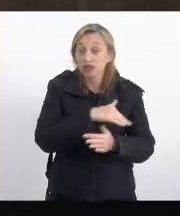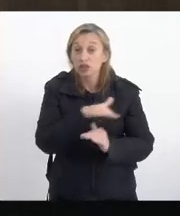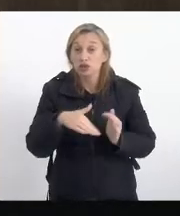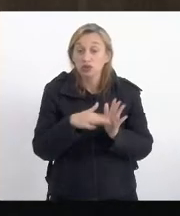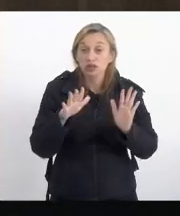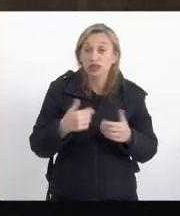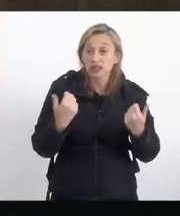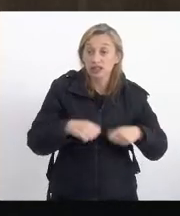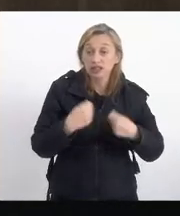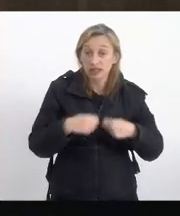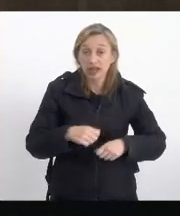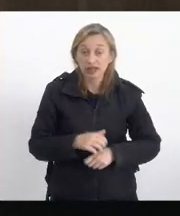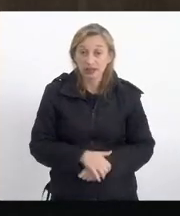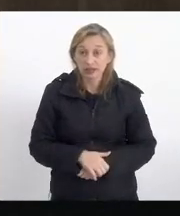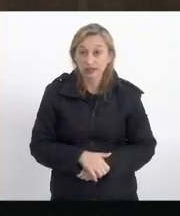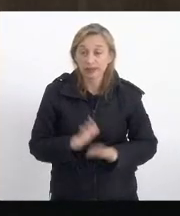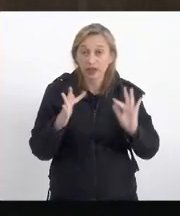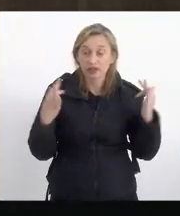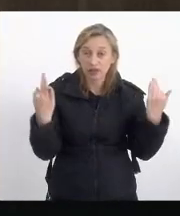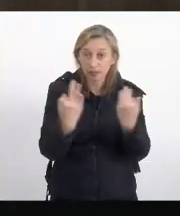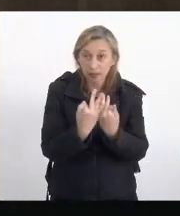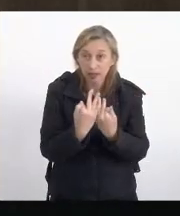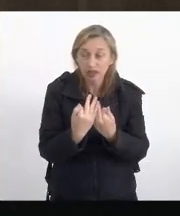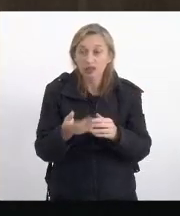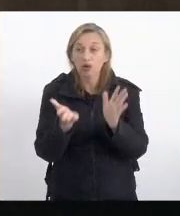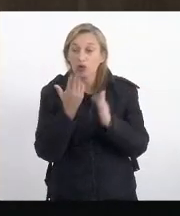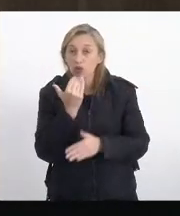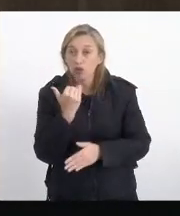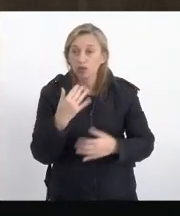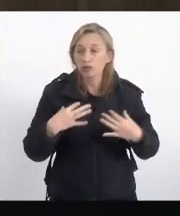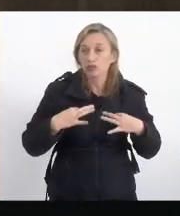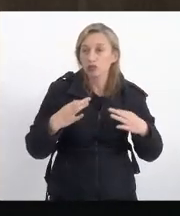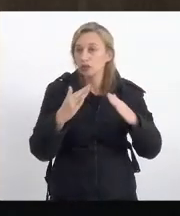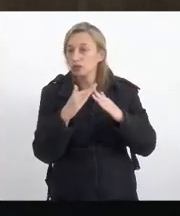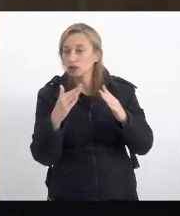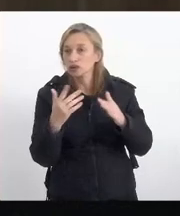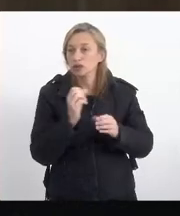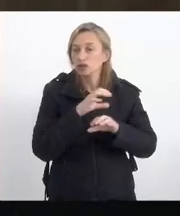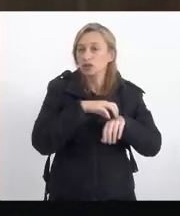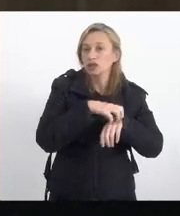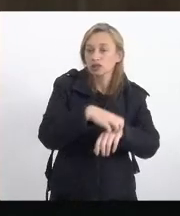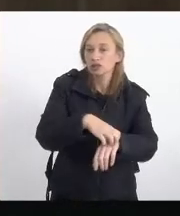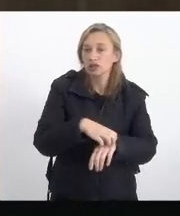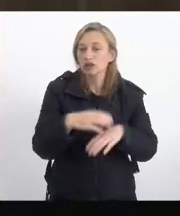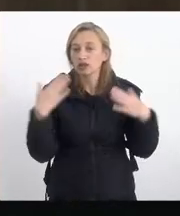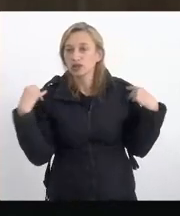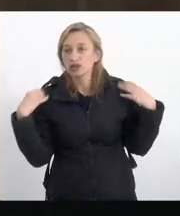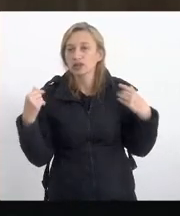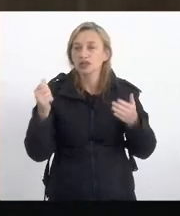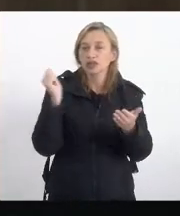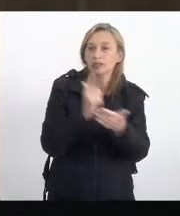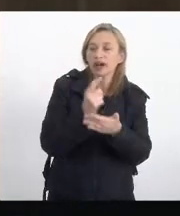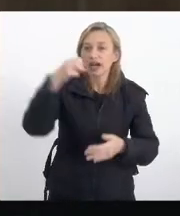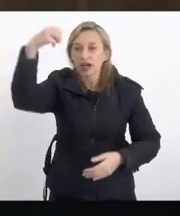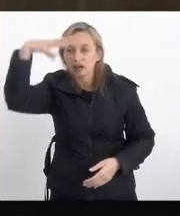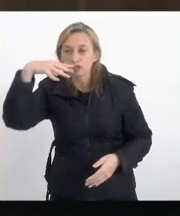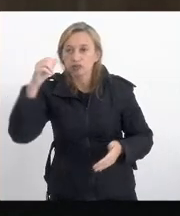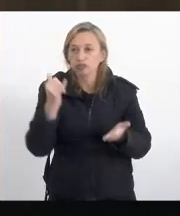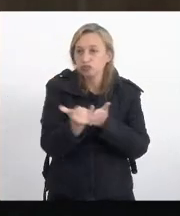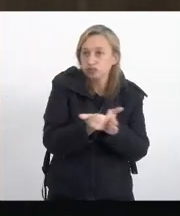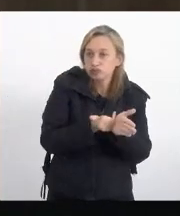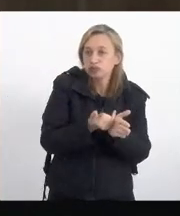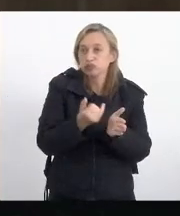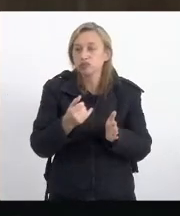necessidades vitais de uma família, alimentação, moradia, vestuário, transporte, lazer, taxas de água, luz, impostos,